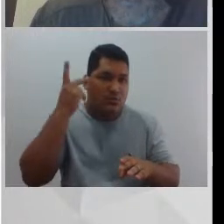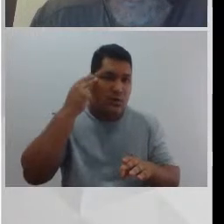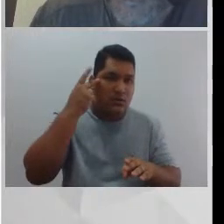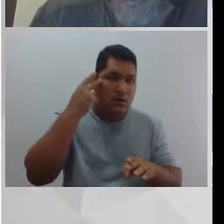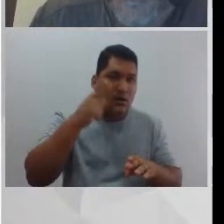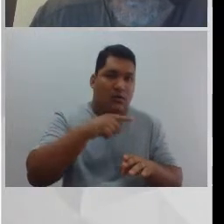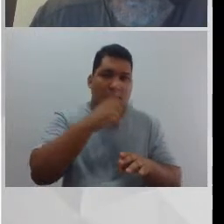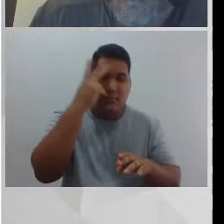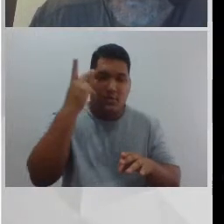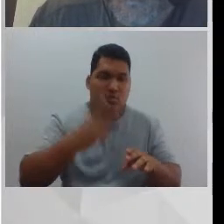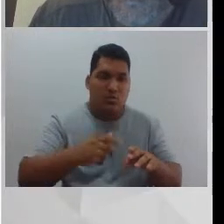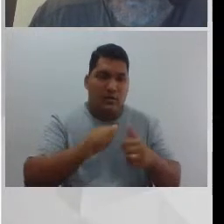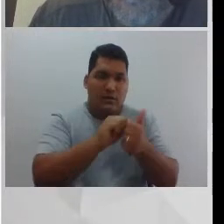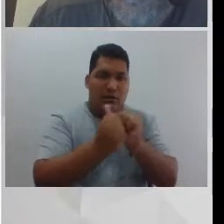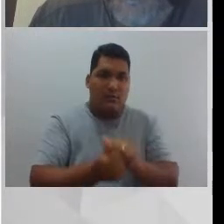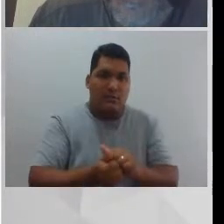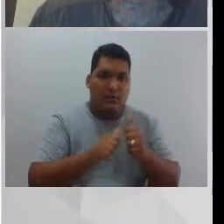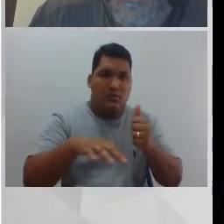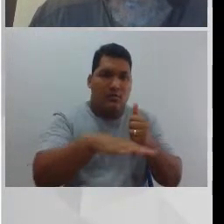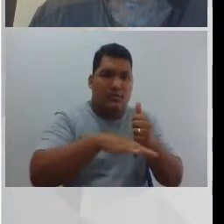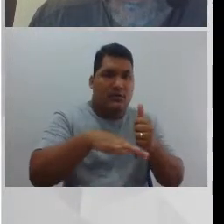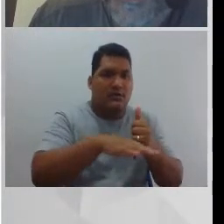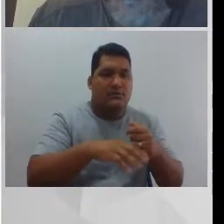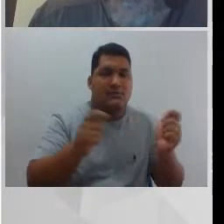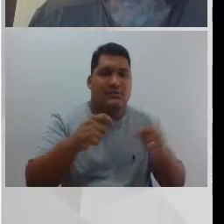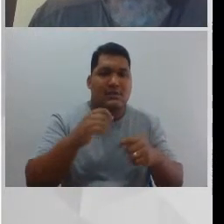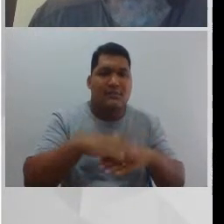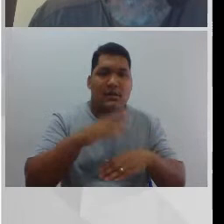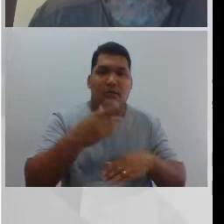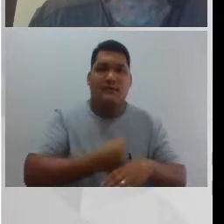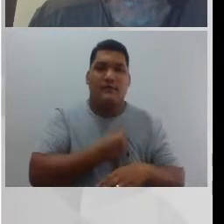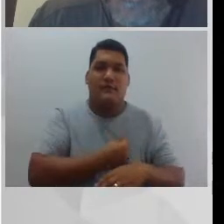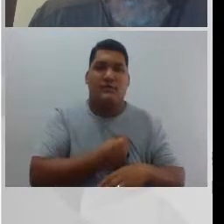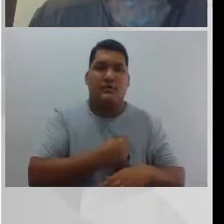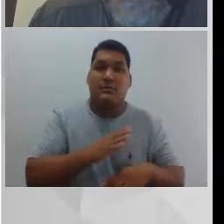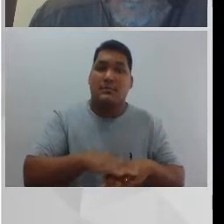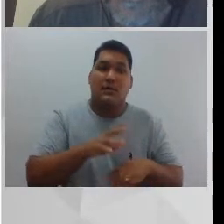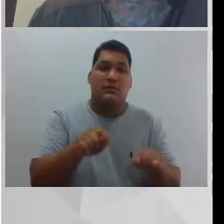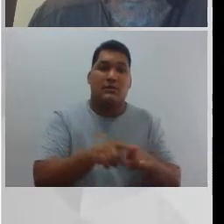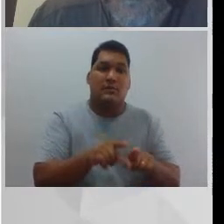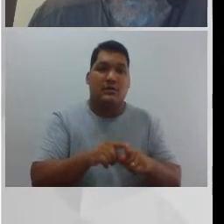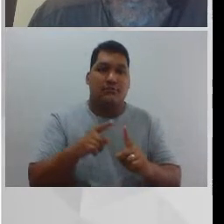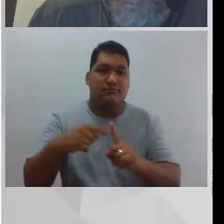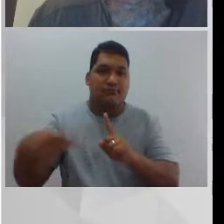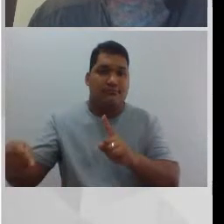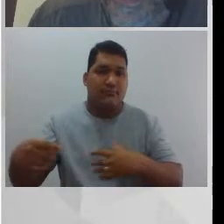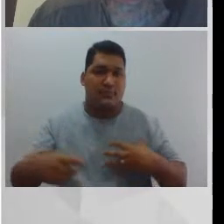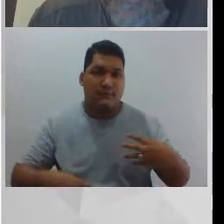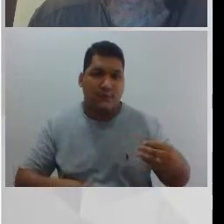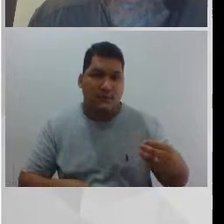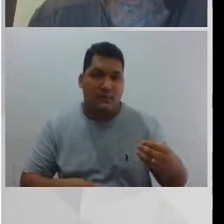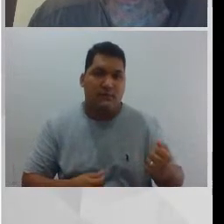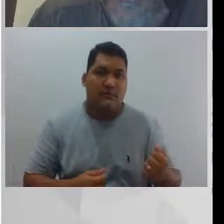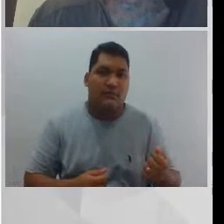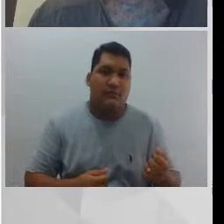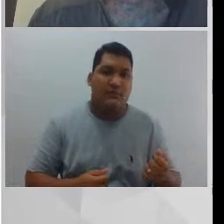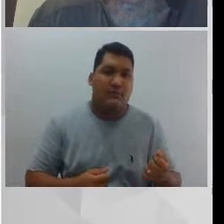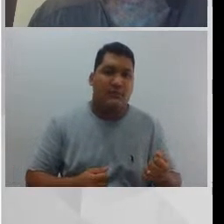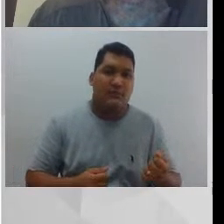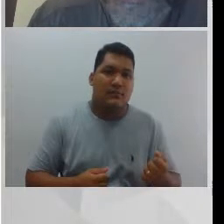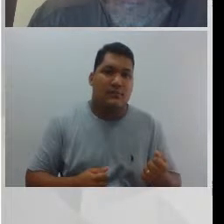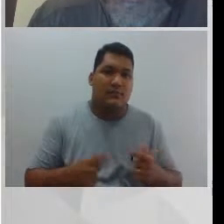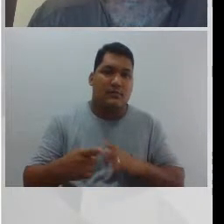sobreviver e mais chance de gerar filhos, né? E fazer com que